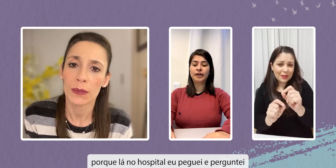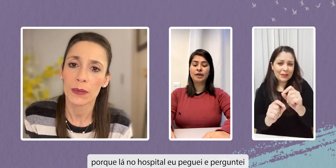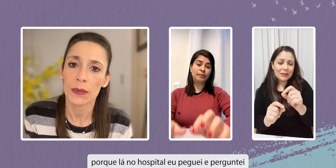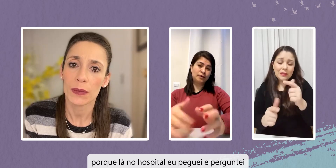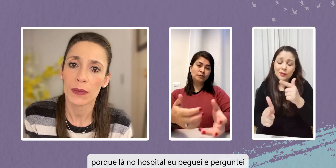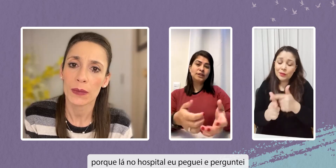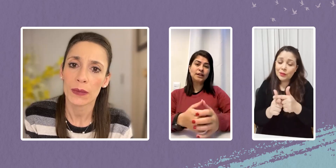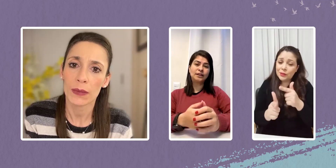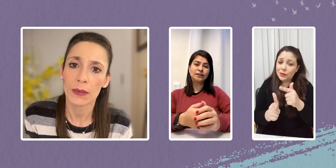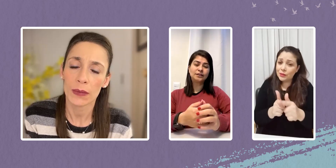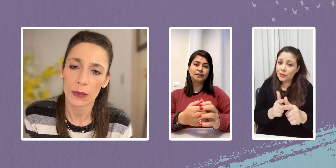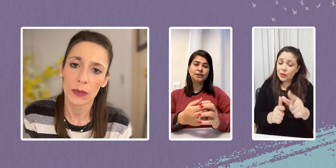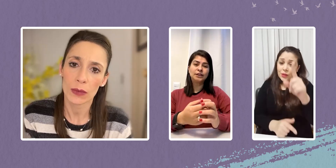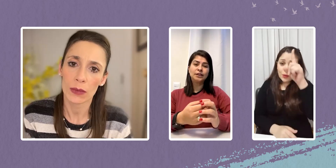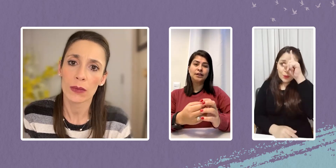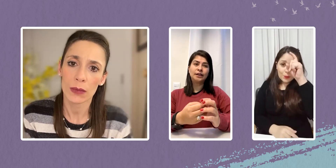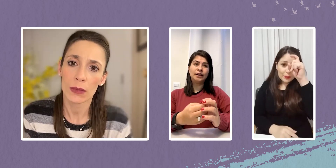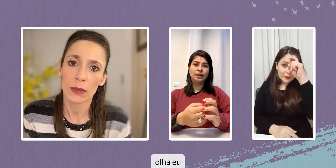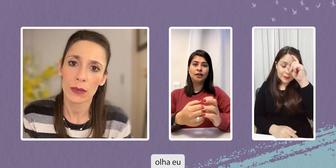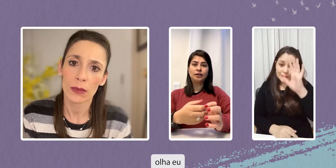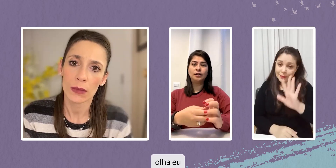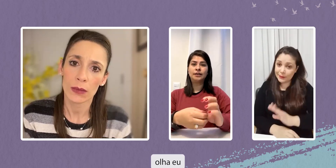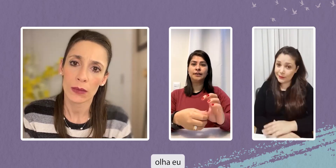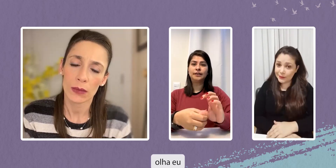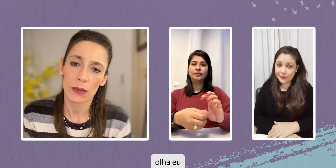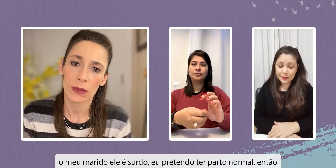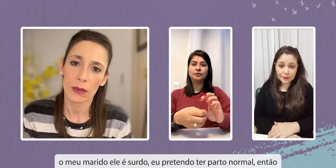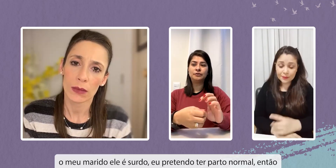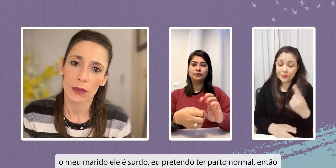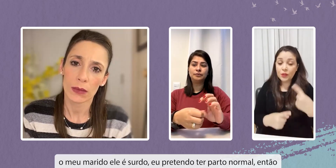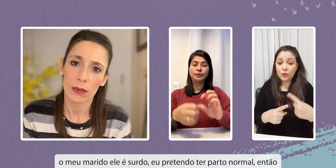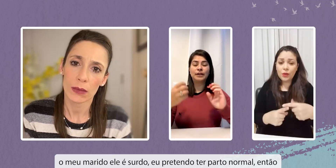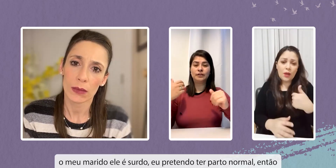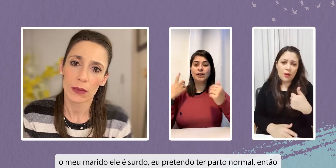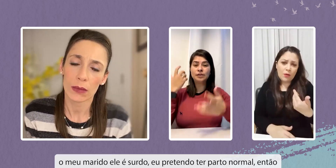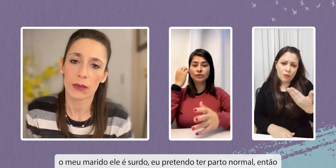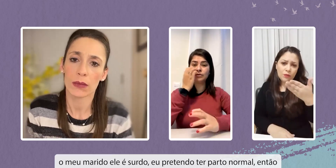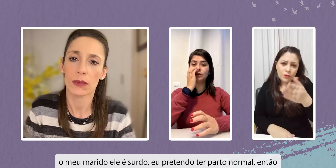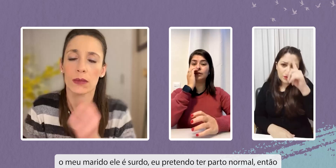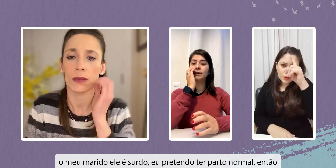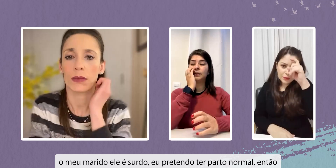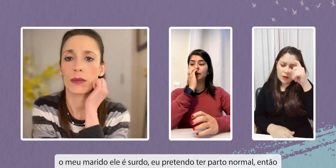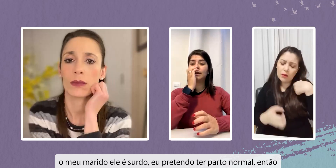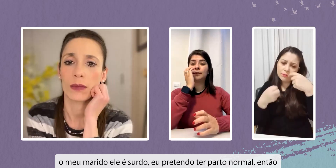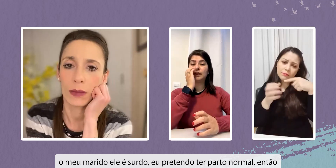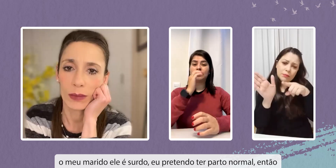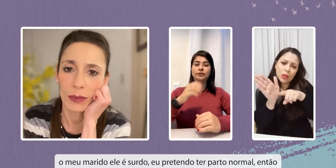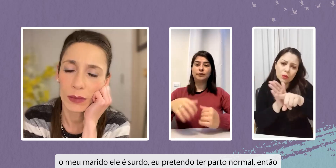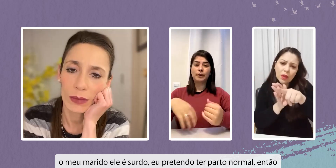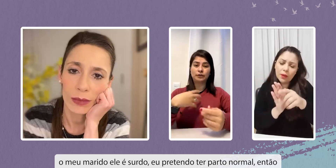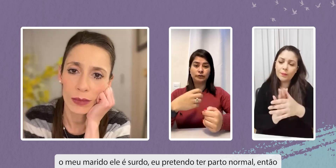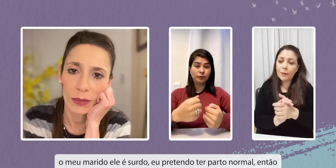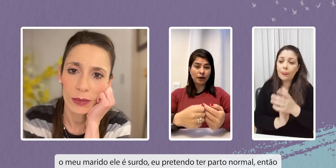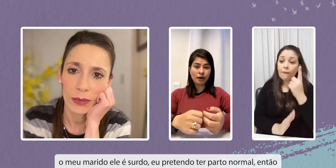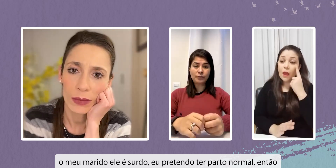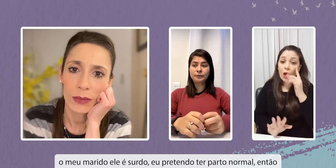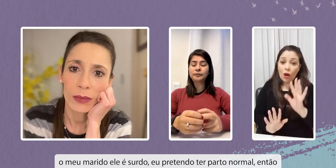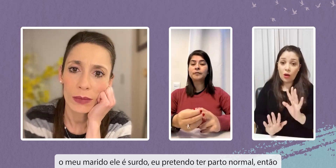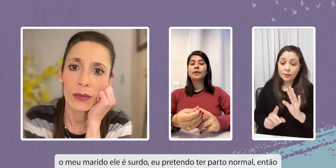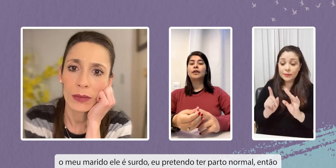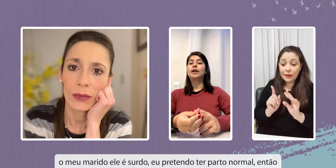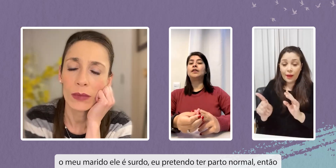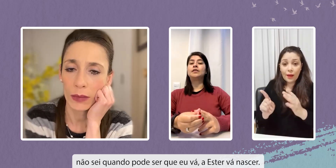eu peguei e perguntei, né? Olha, meu marido ele é surdo, eu pretendo ter parto